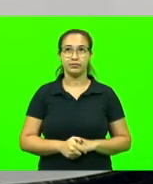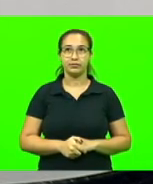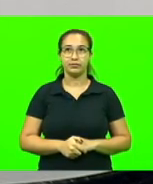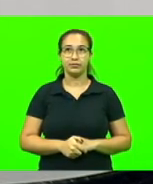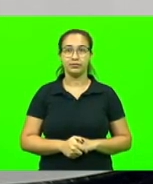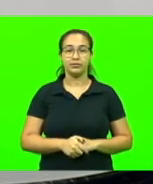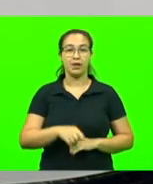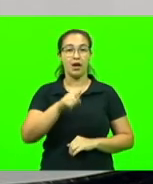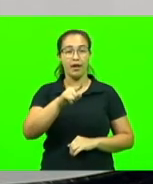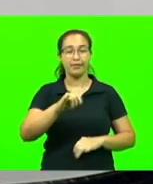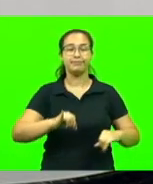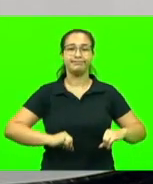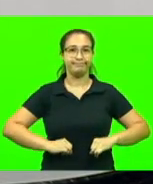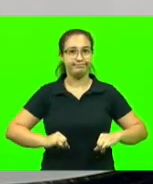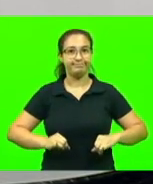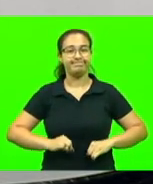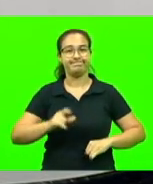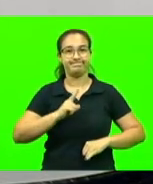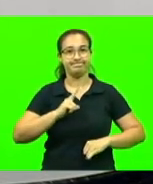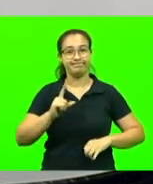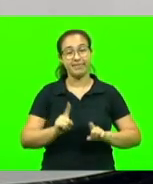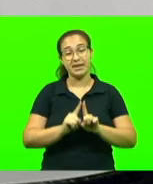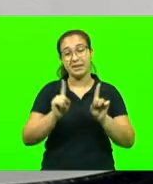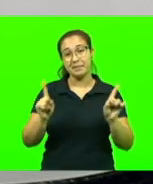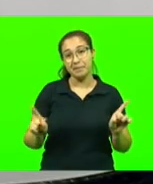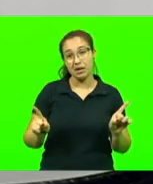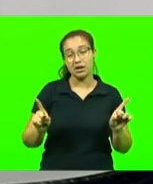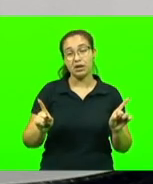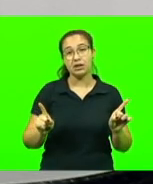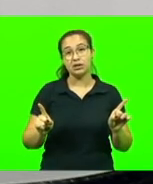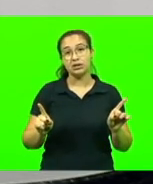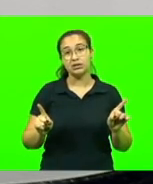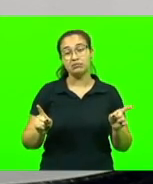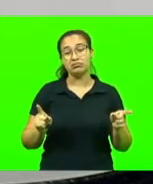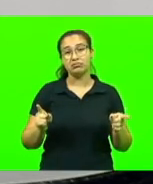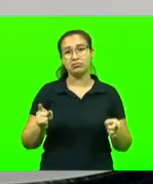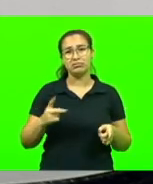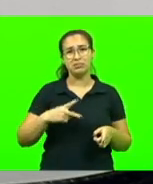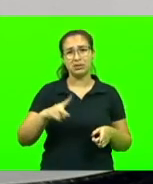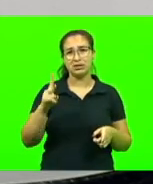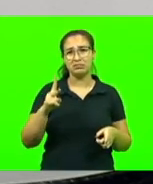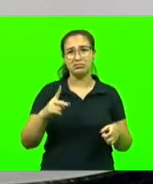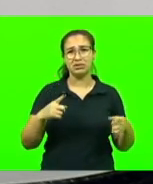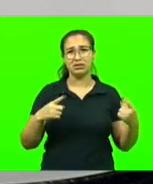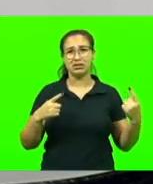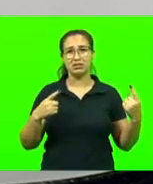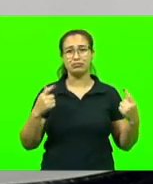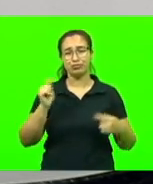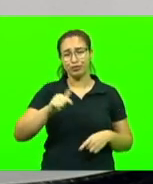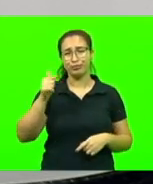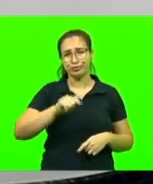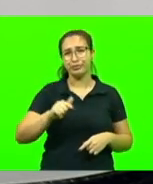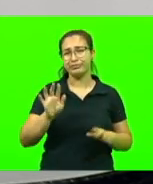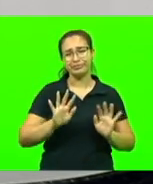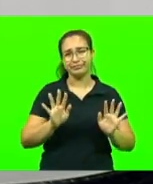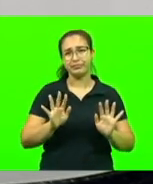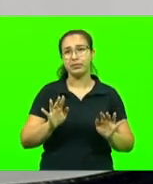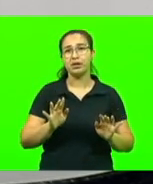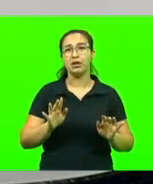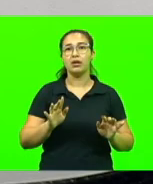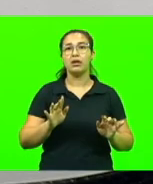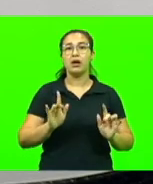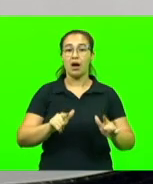mais sofreram, mas por isso, né, a gente não precisa tergiversar no discurso, mas agir